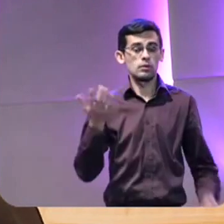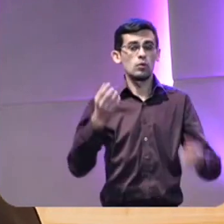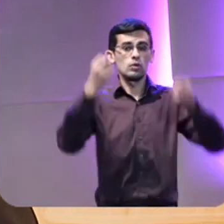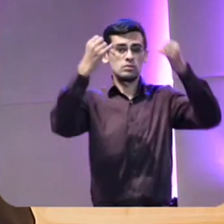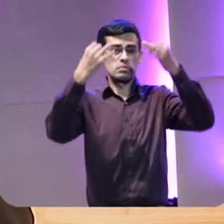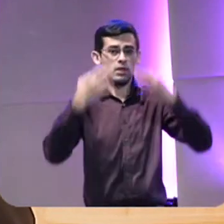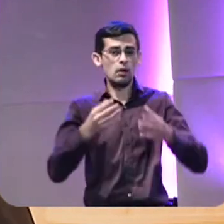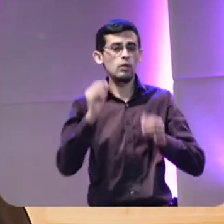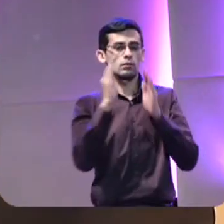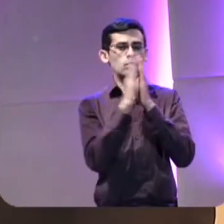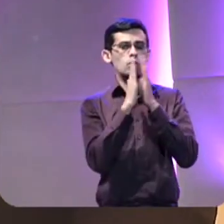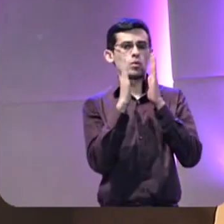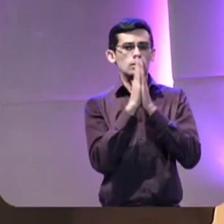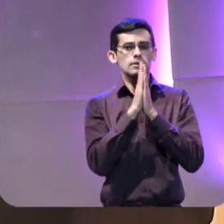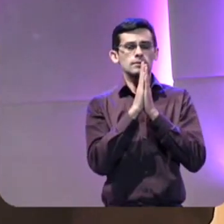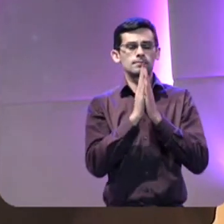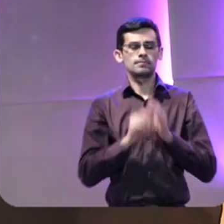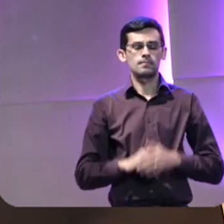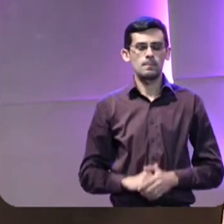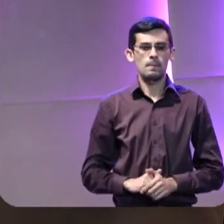o que diz essa oração.